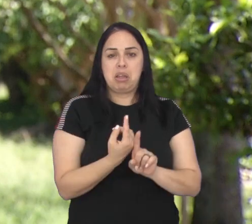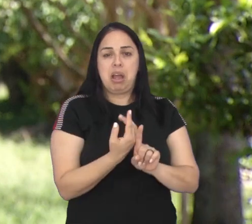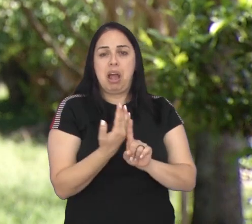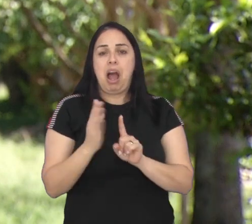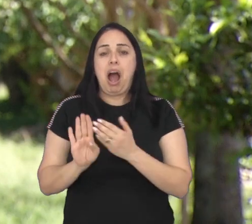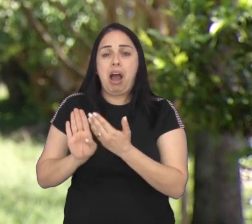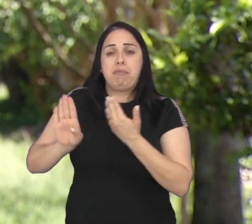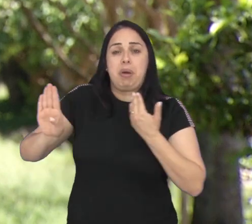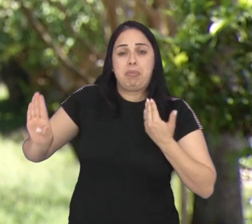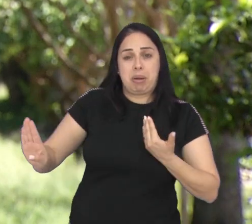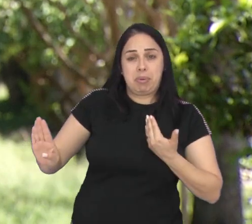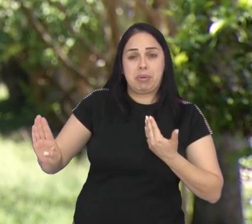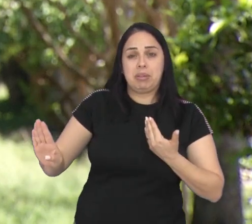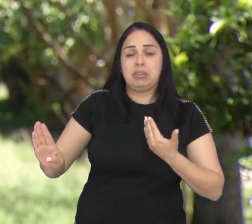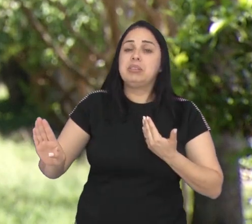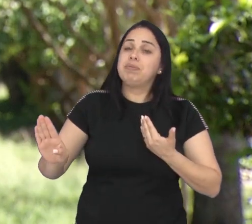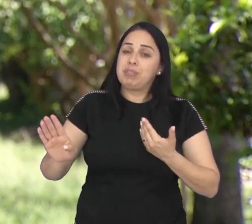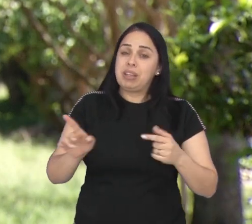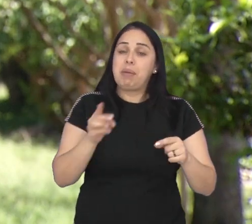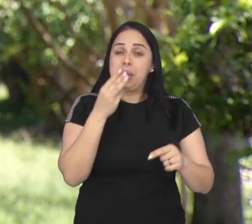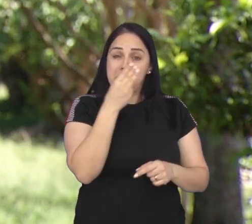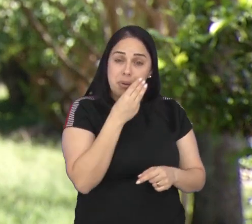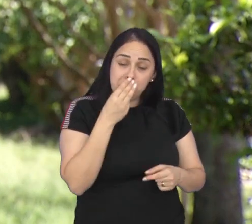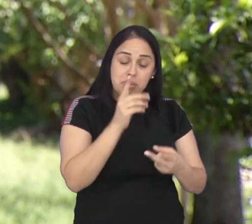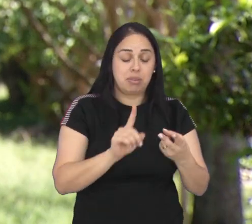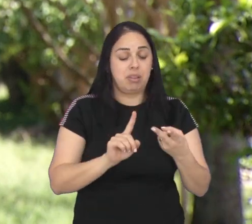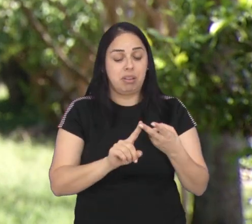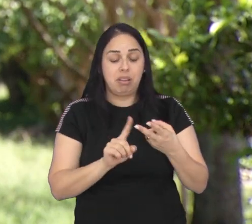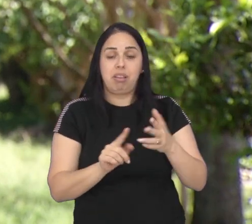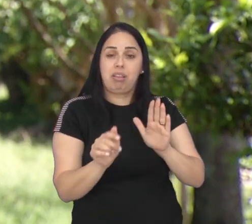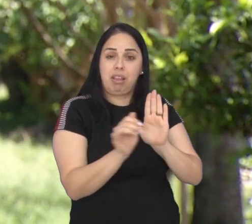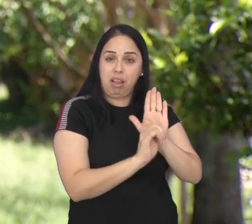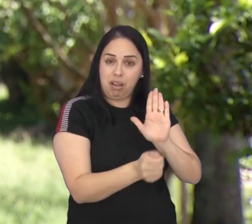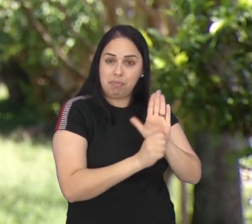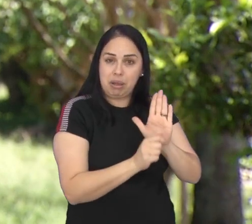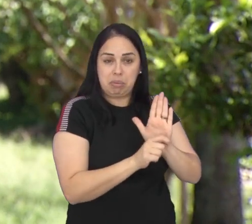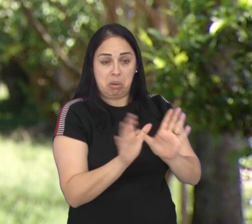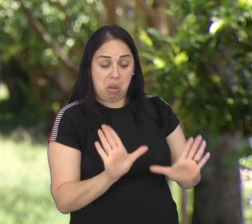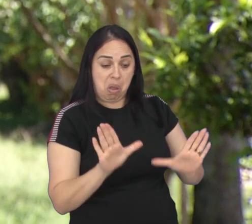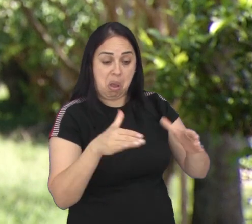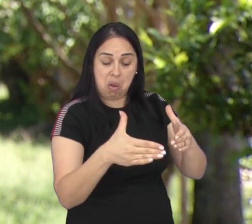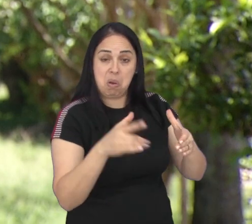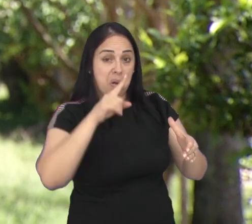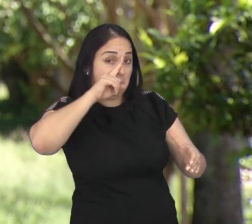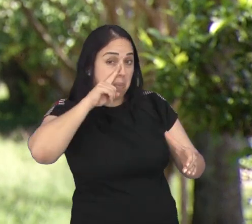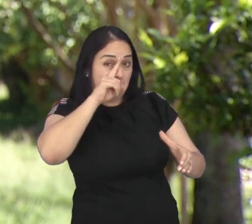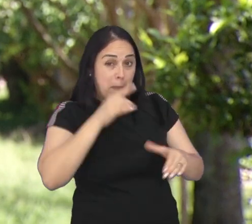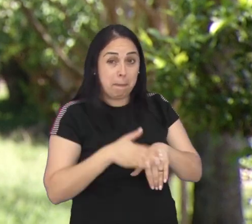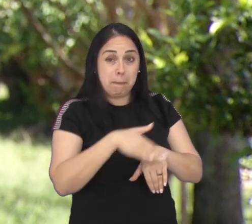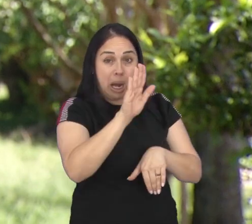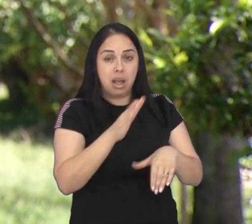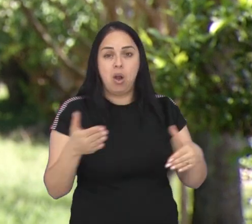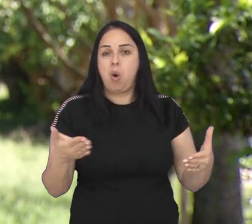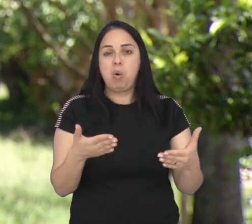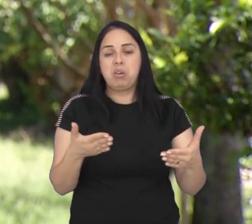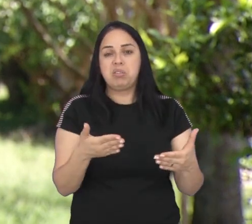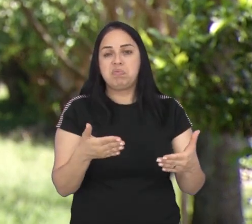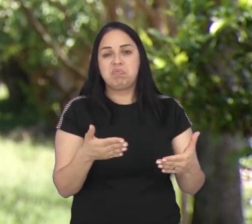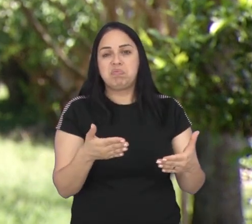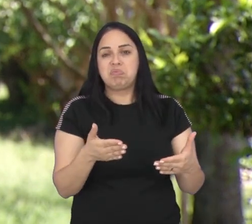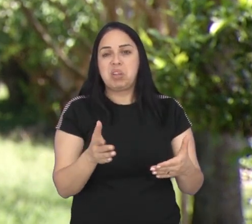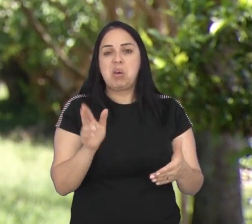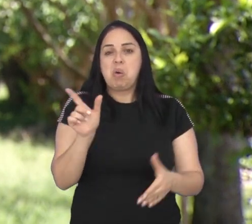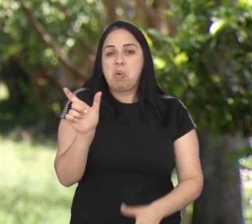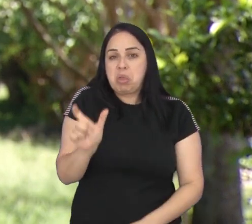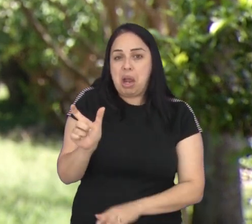pessoas privadas de liberdade, profissionais do sexo e usuários de drogas eram tidos como grupos de risco, hoje